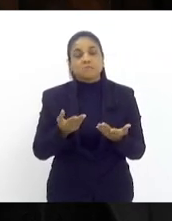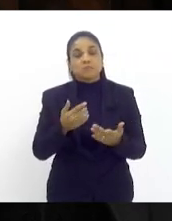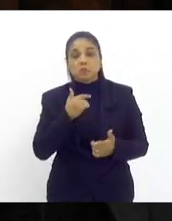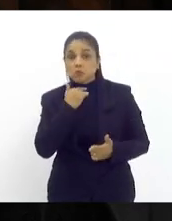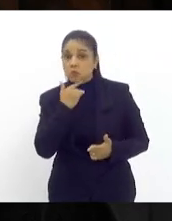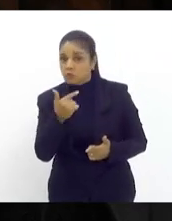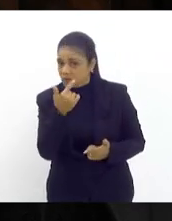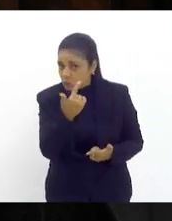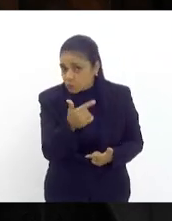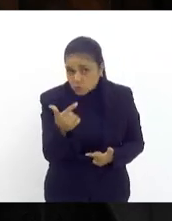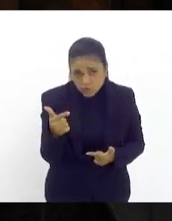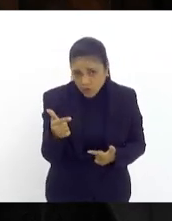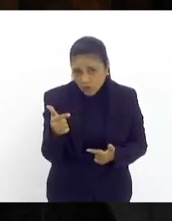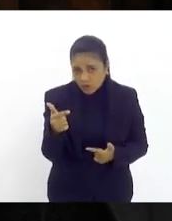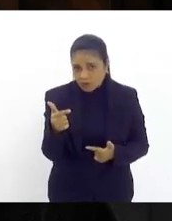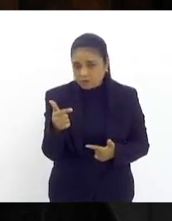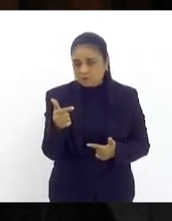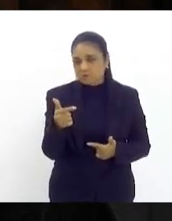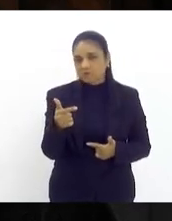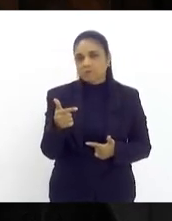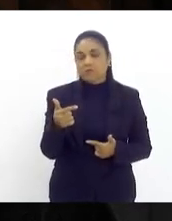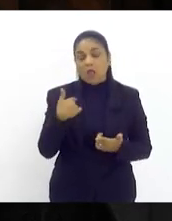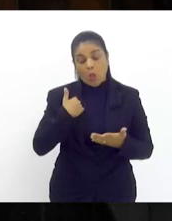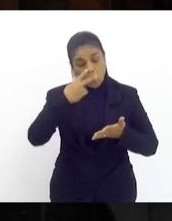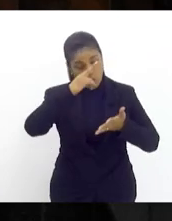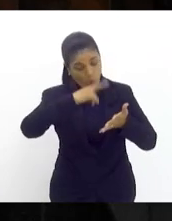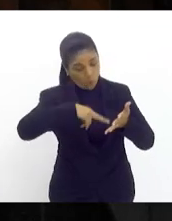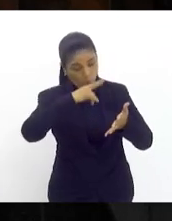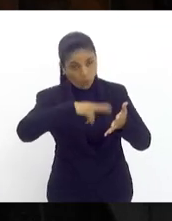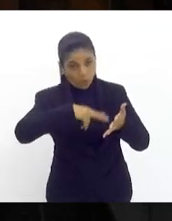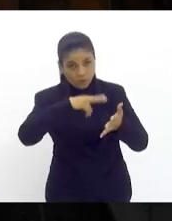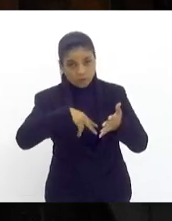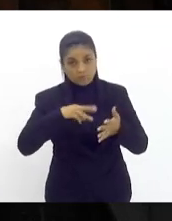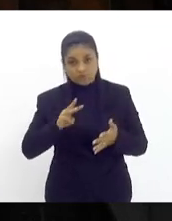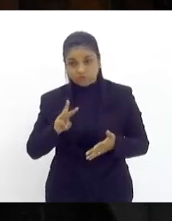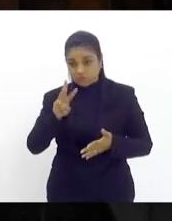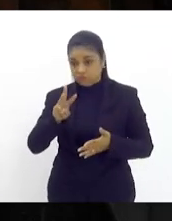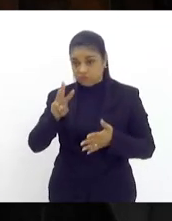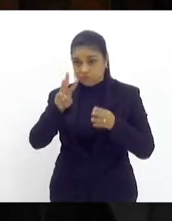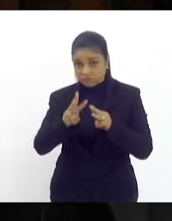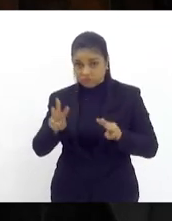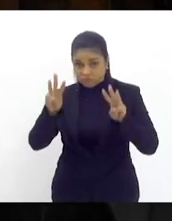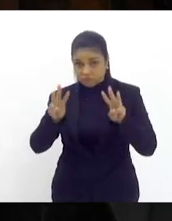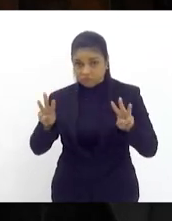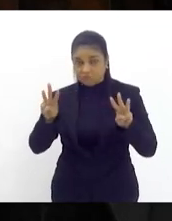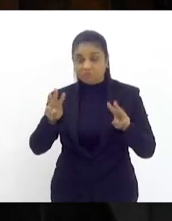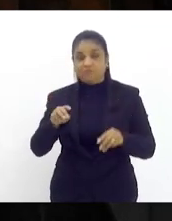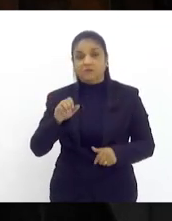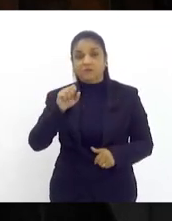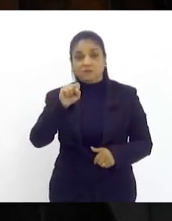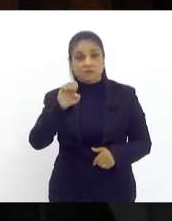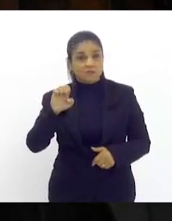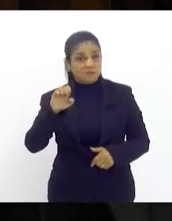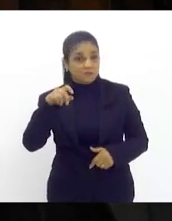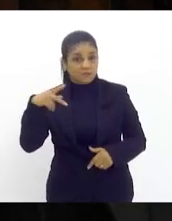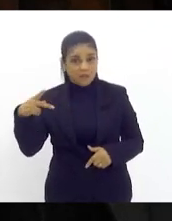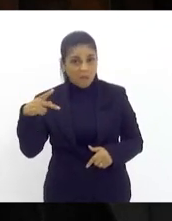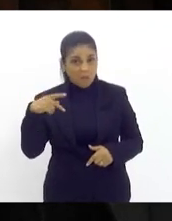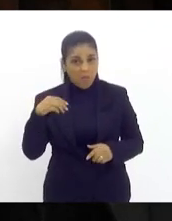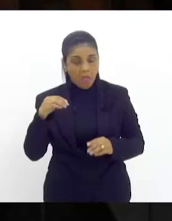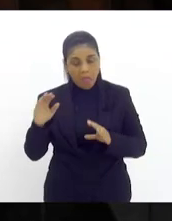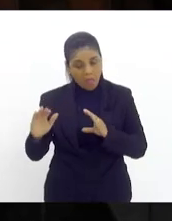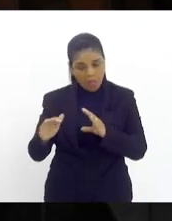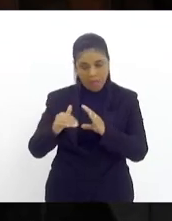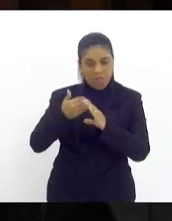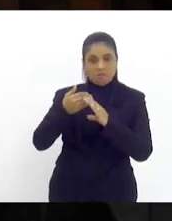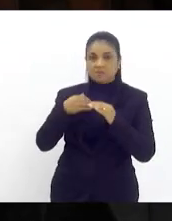dúvidas eu li no site do CEP não recebi nenhuma correspondência especial não tá